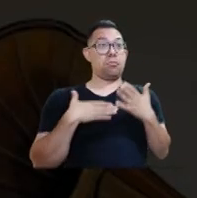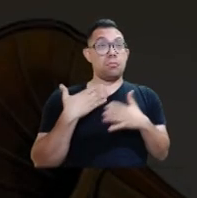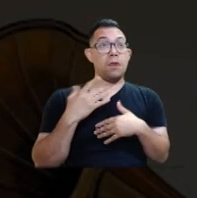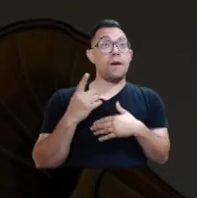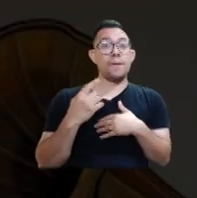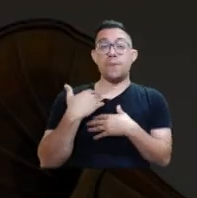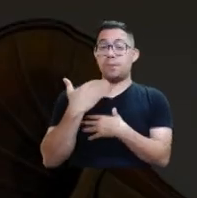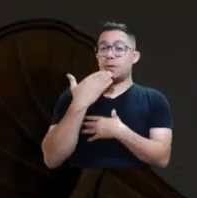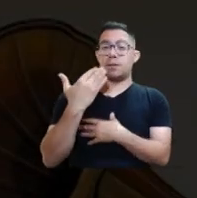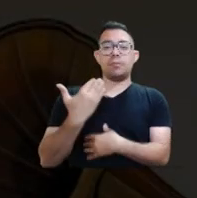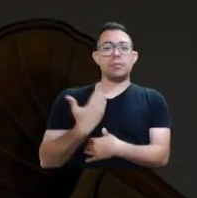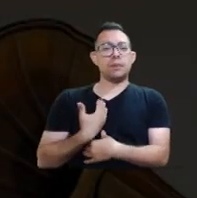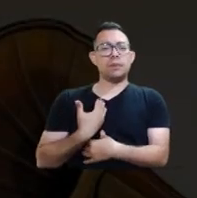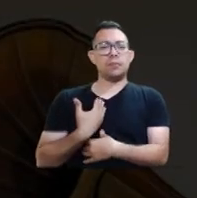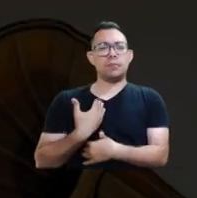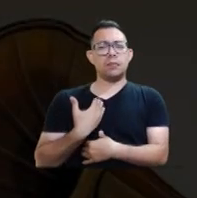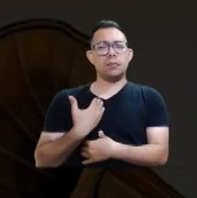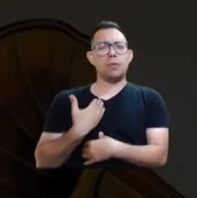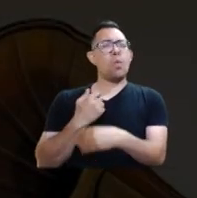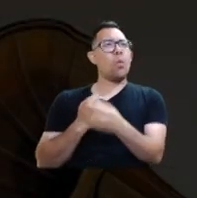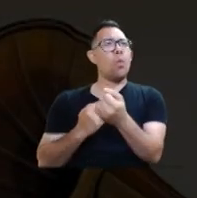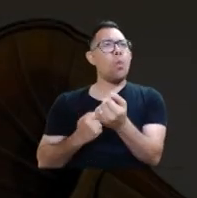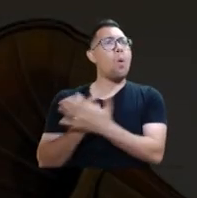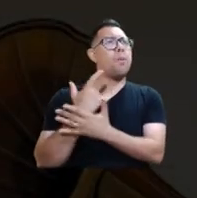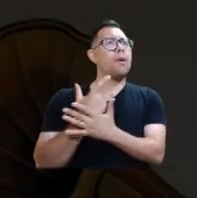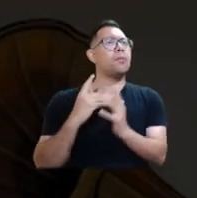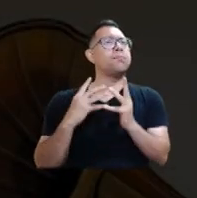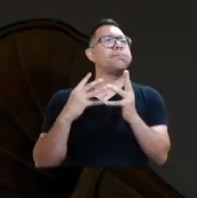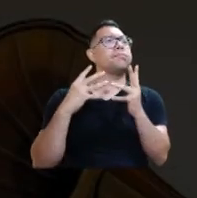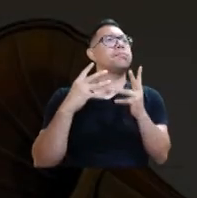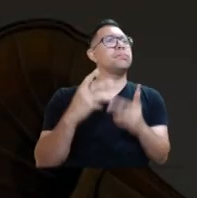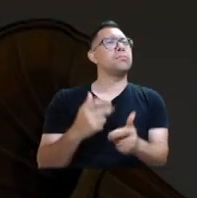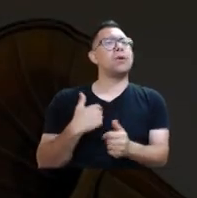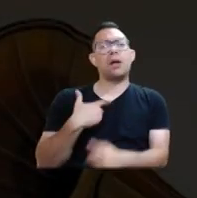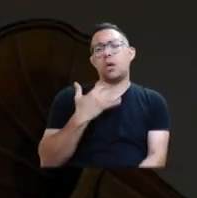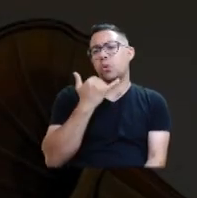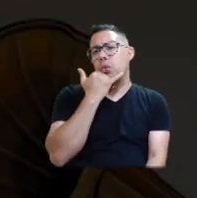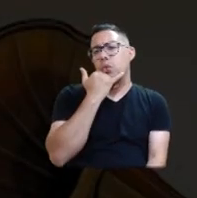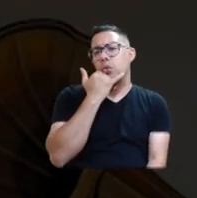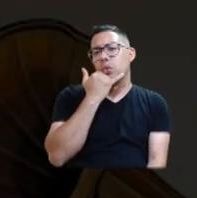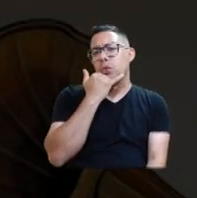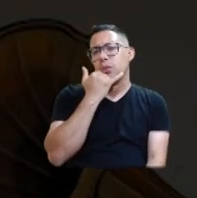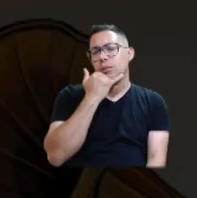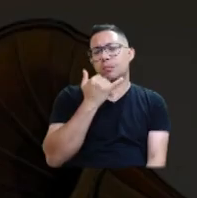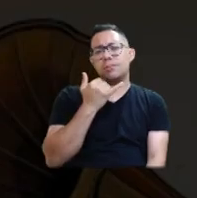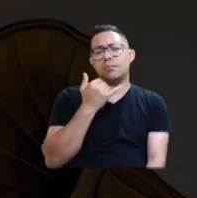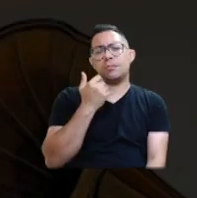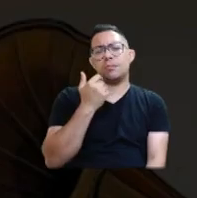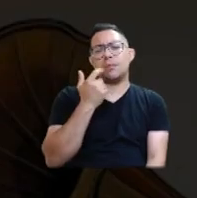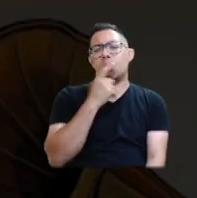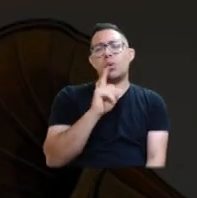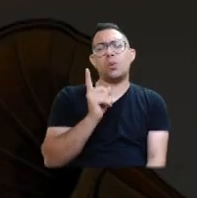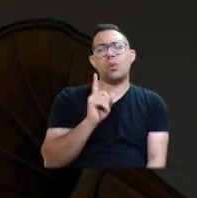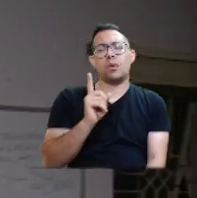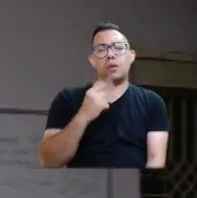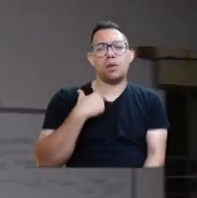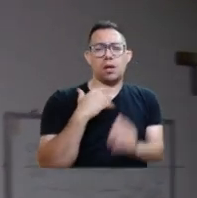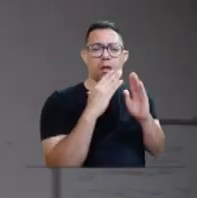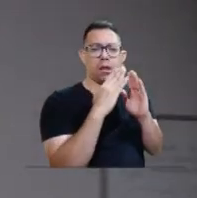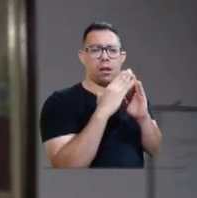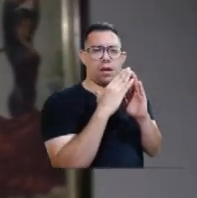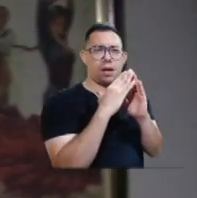susto, porque o preço que ele pediu dava para comprar a locadora dela hoje. Aí eu falei, você me desculpa, mas aí não dá.